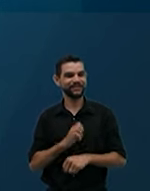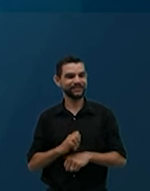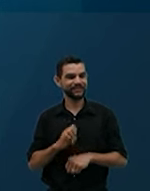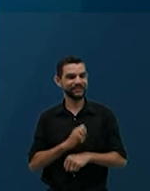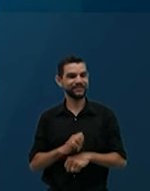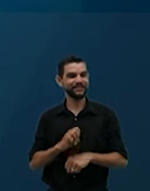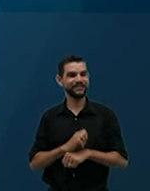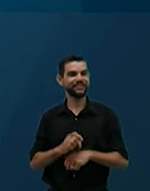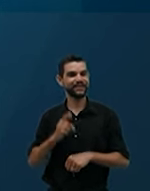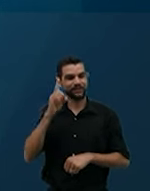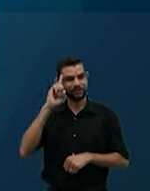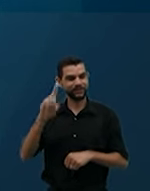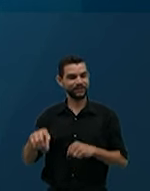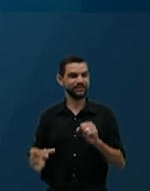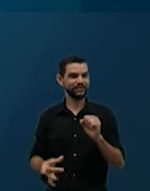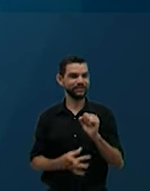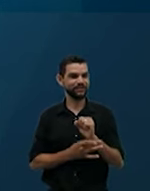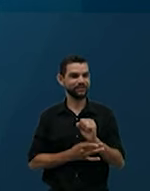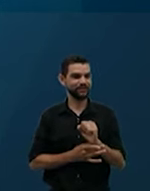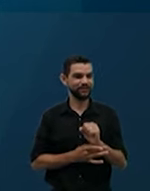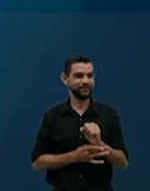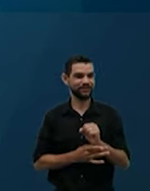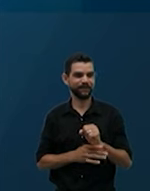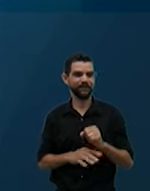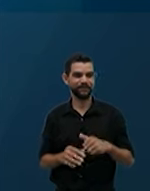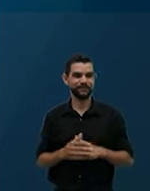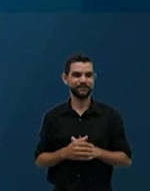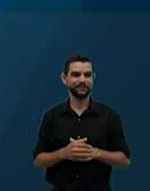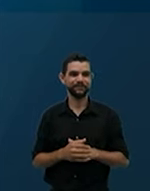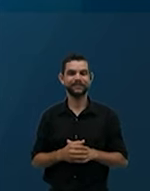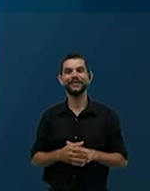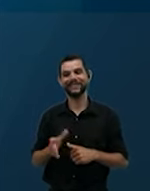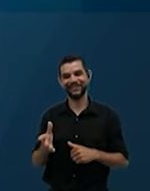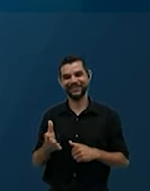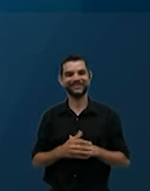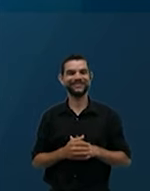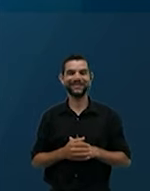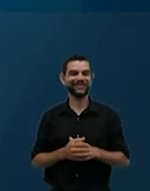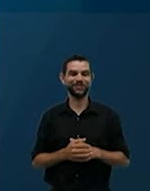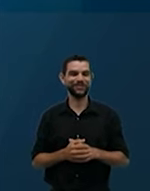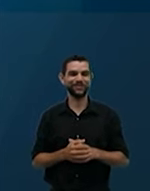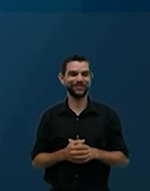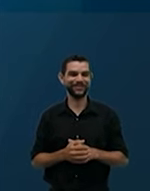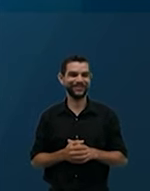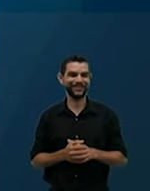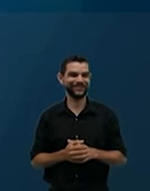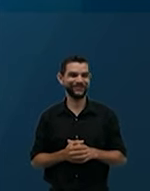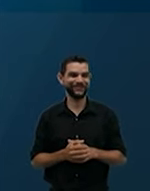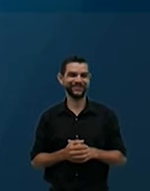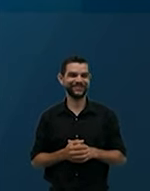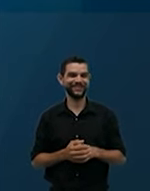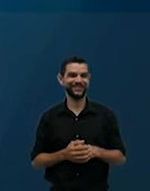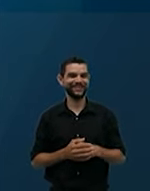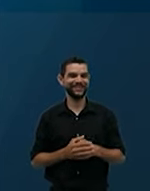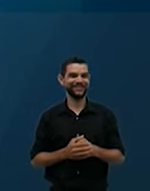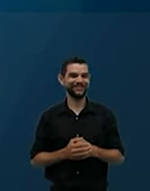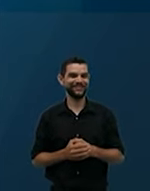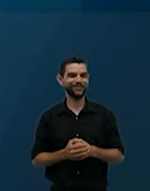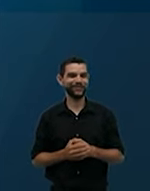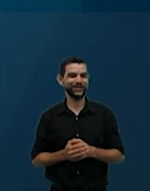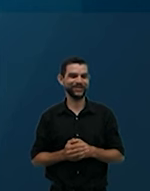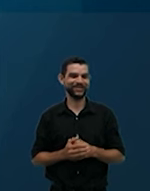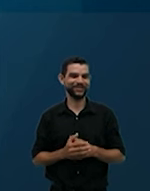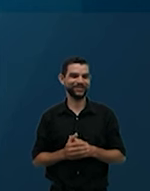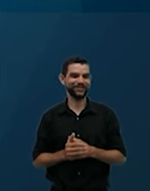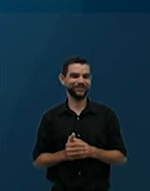mandado de segurança? Pô, ministro, de competência acho que nós teremos chance de fazer isso em outro caso, em que vier o recurso ordinário. Aí a gente vai dizer, o Tribunal de Justiça